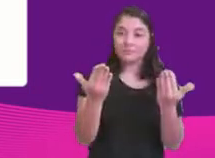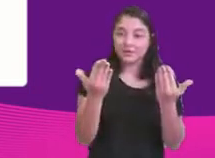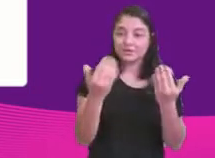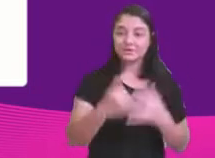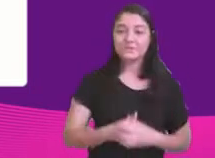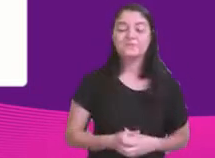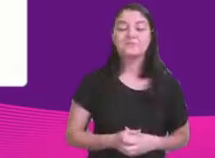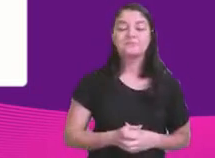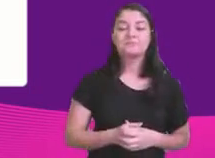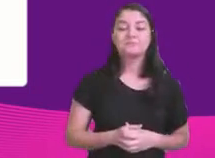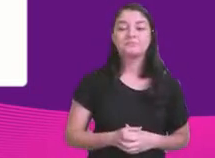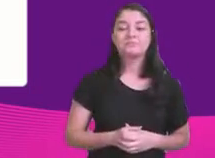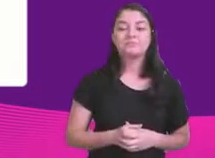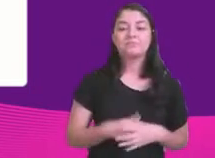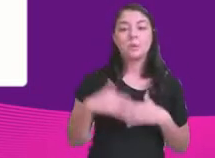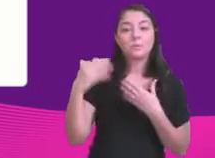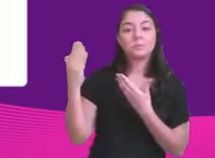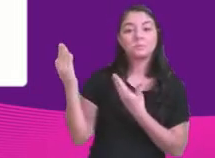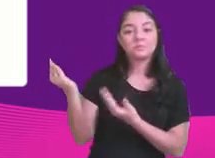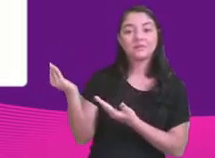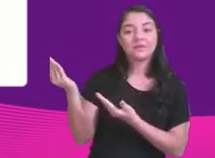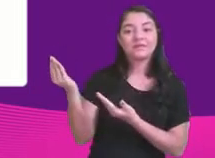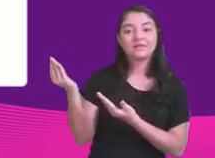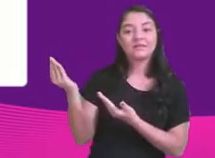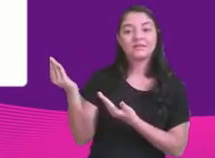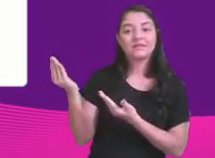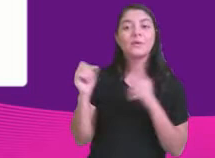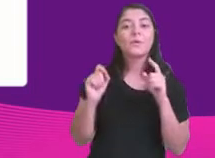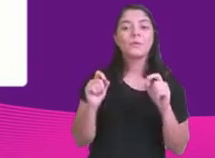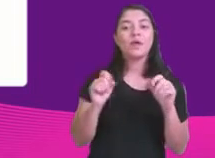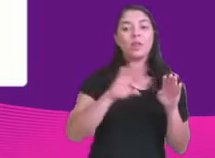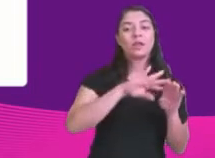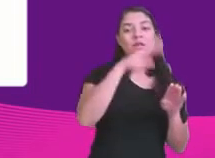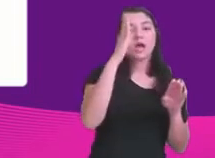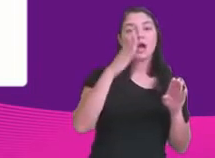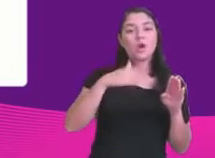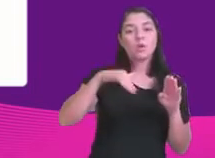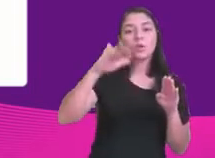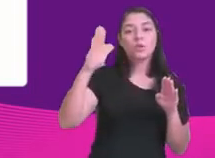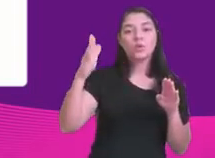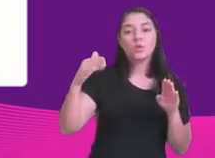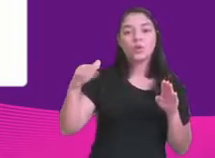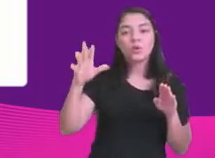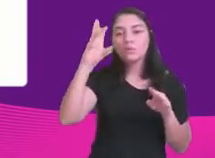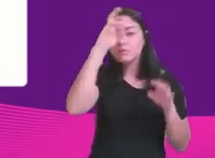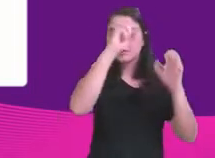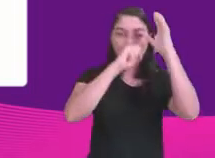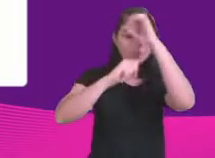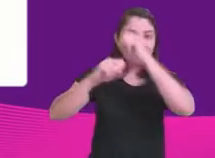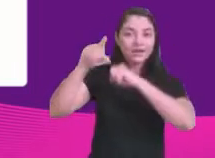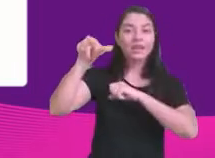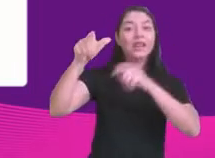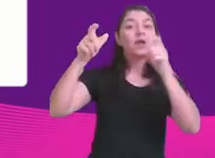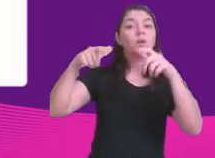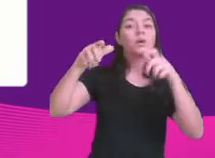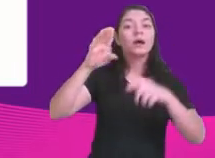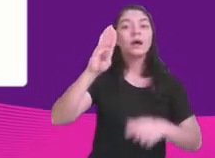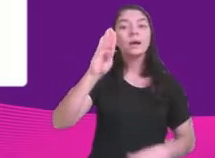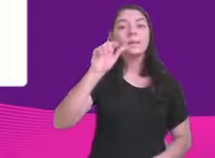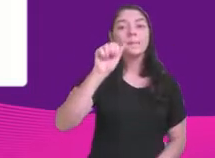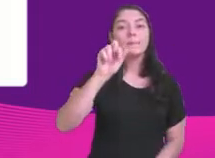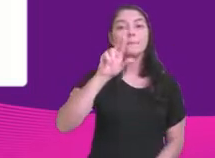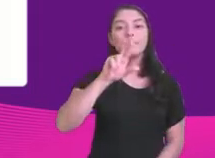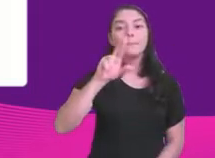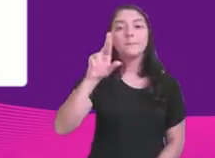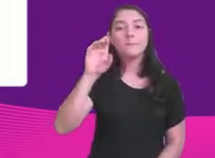de aprendizado, que eu executei com o nosso grupo lá em Barretos. Nós começamos a nossa dissecção